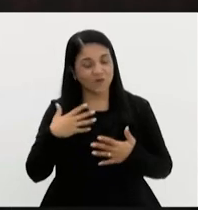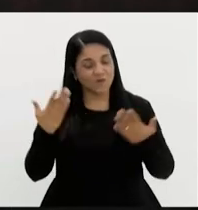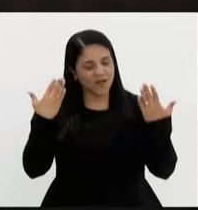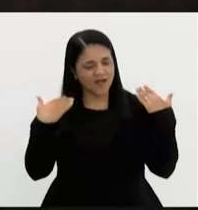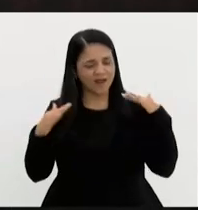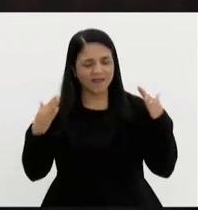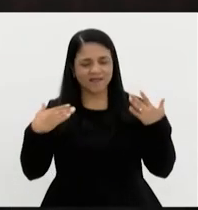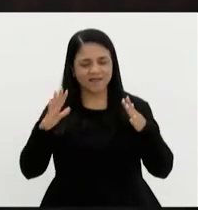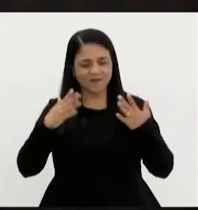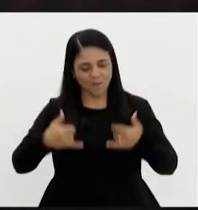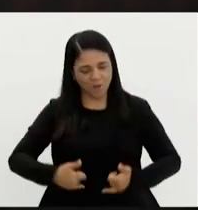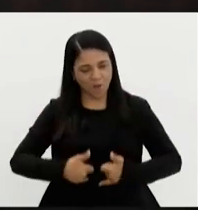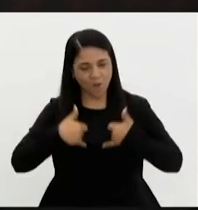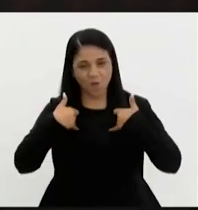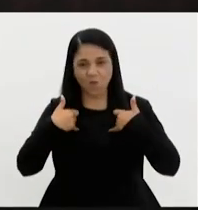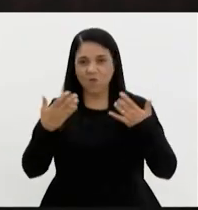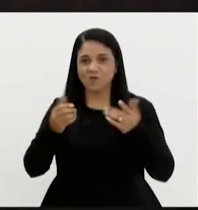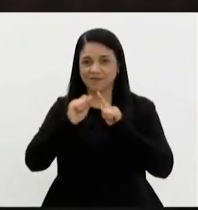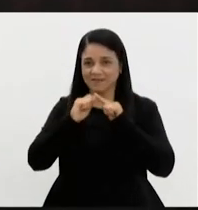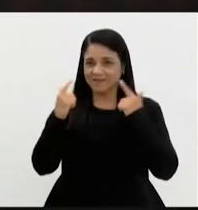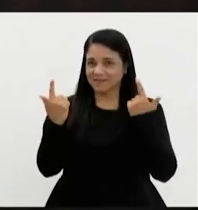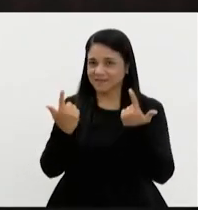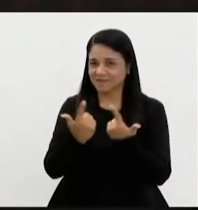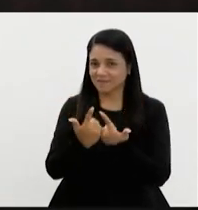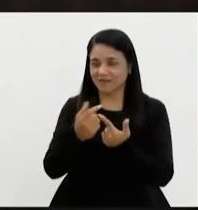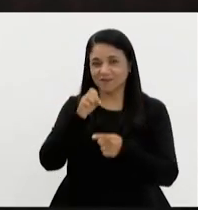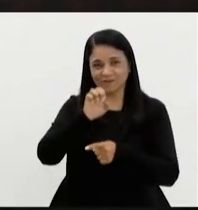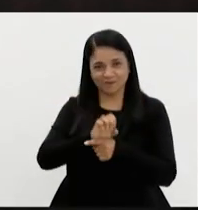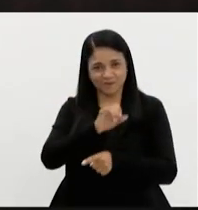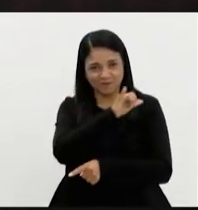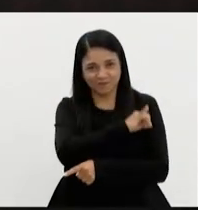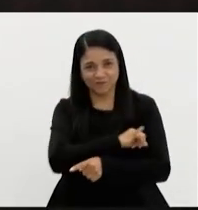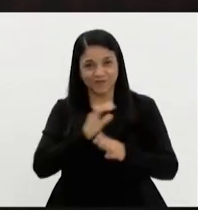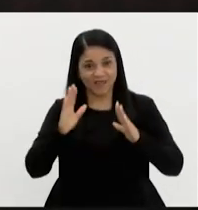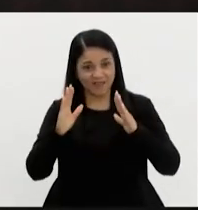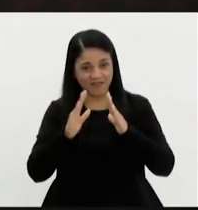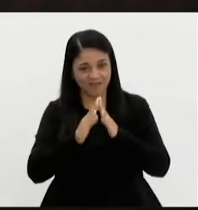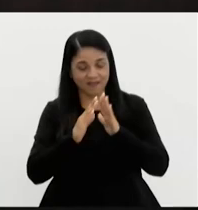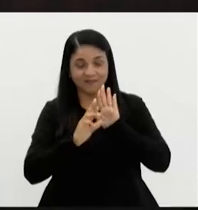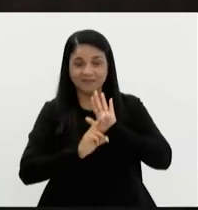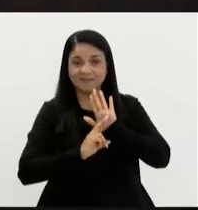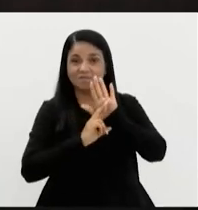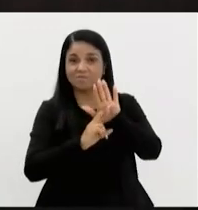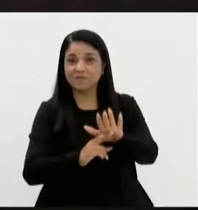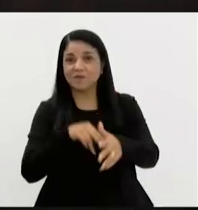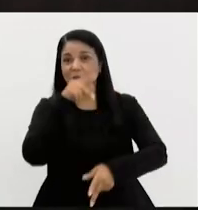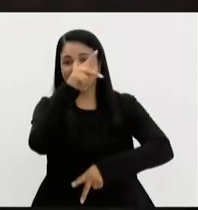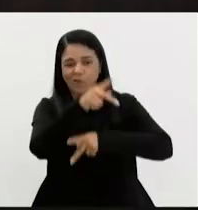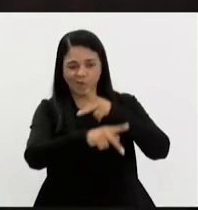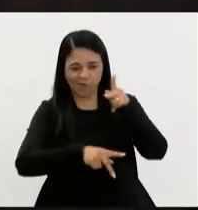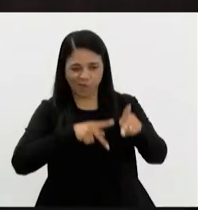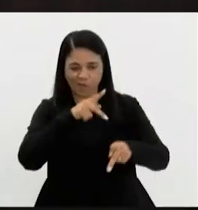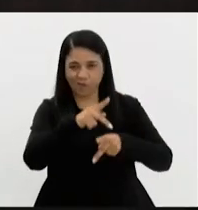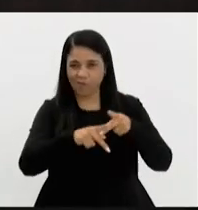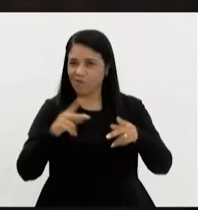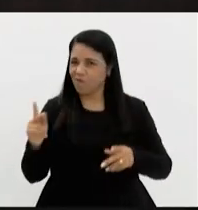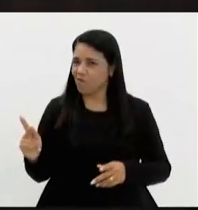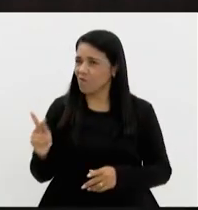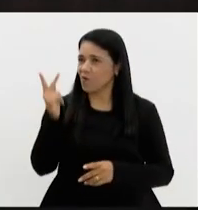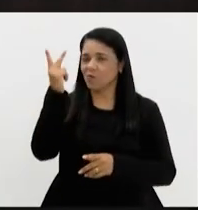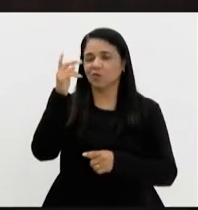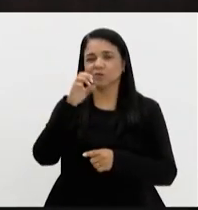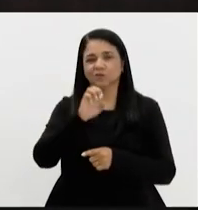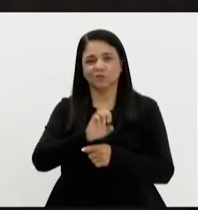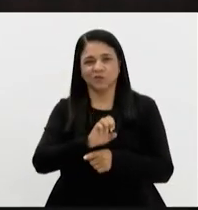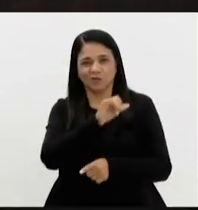na Assembleia Legislativa do Estado do Rio de Janeiro a casa dos representantes do povo valoroso estado do